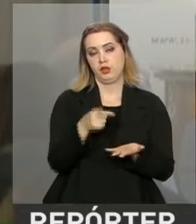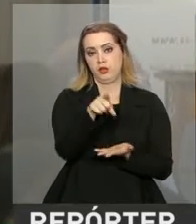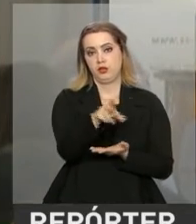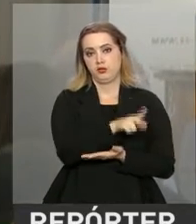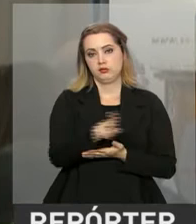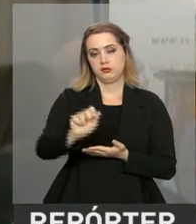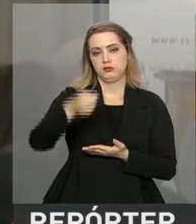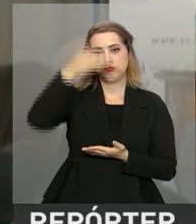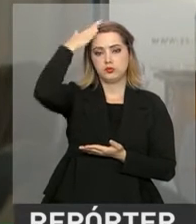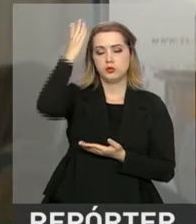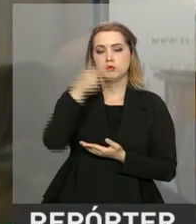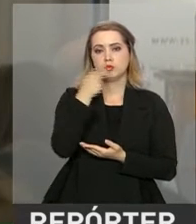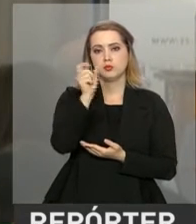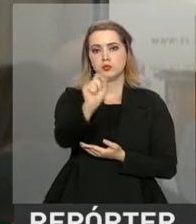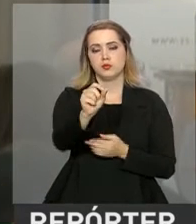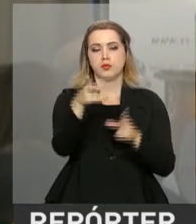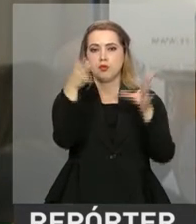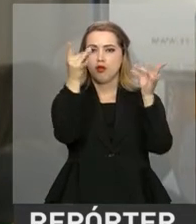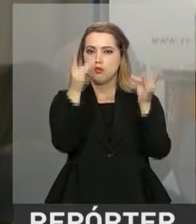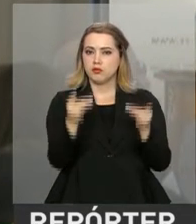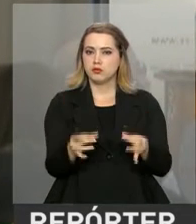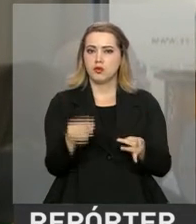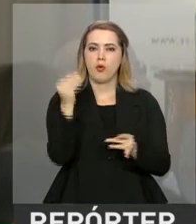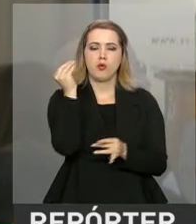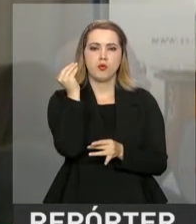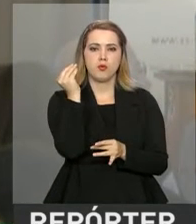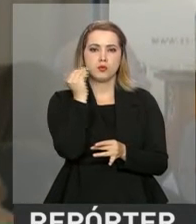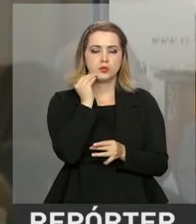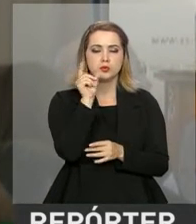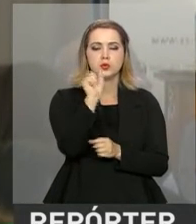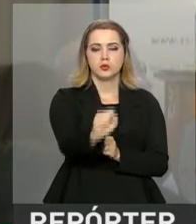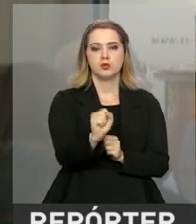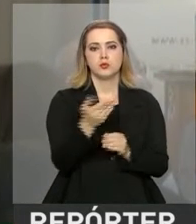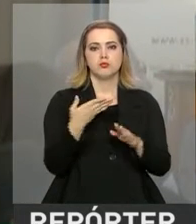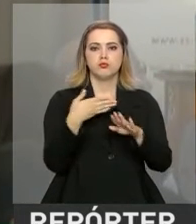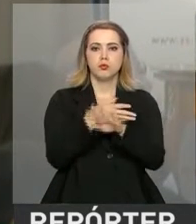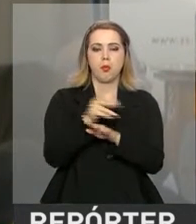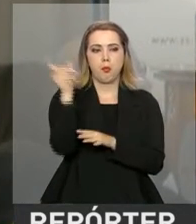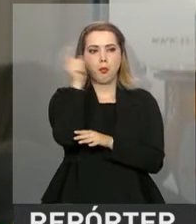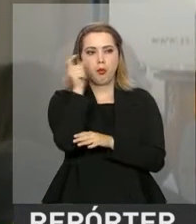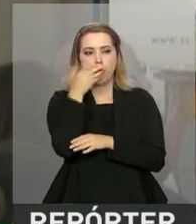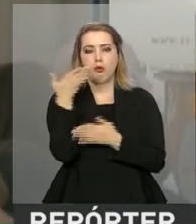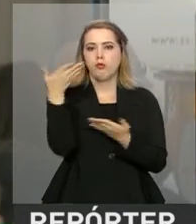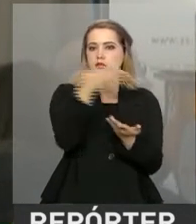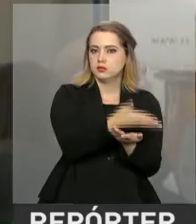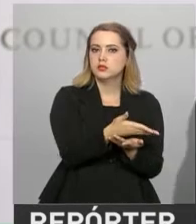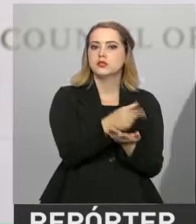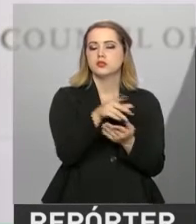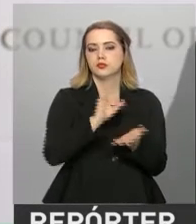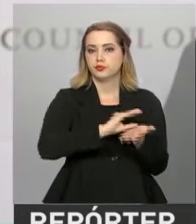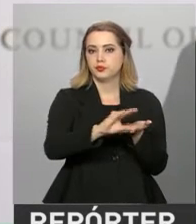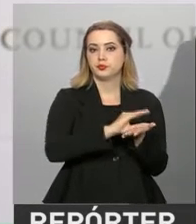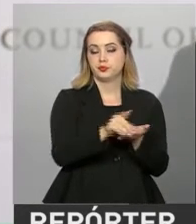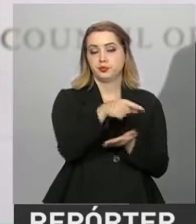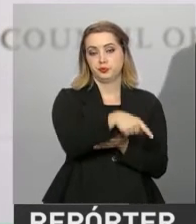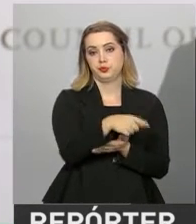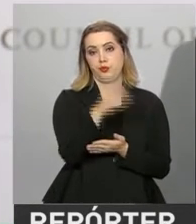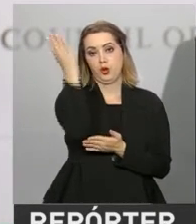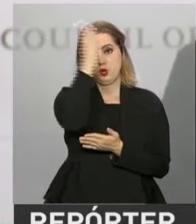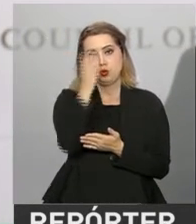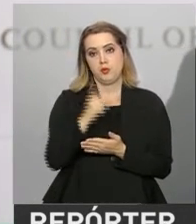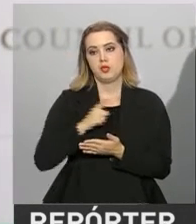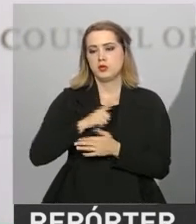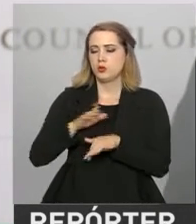estou características que existem no brasil que podem garantir a atração de investimentos no brasil hoje nós temos uma